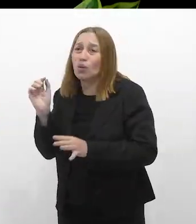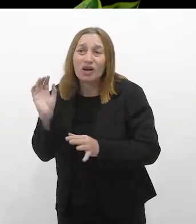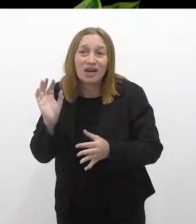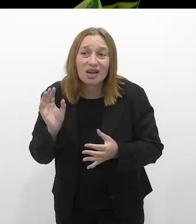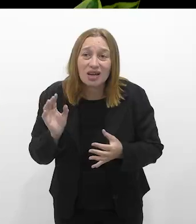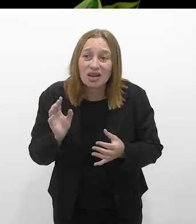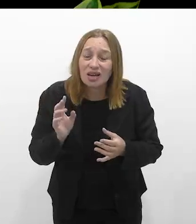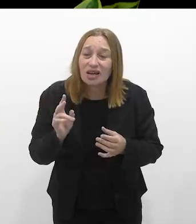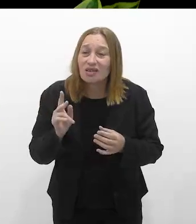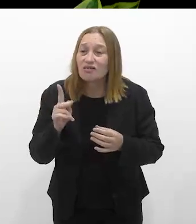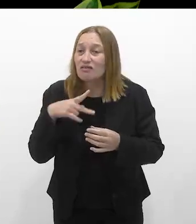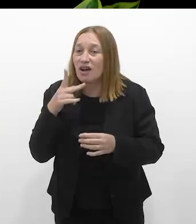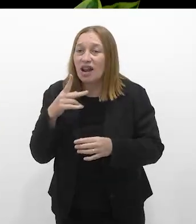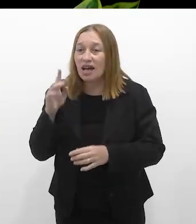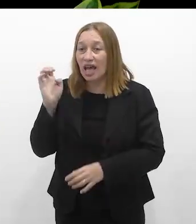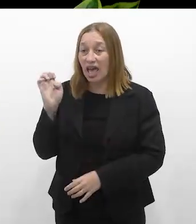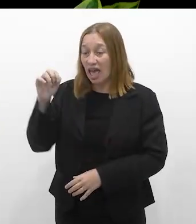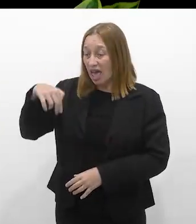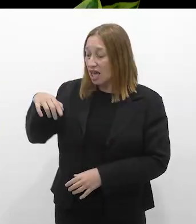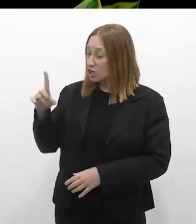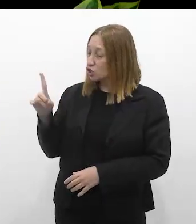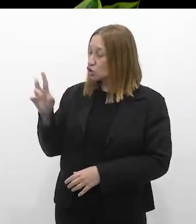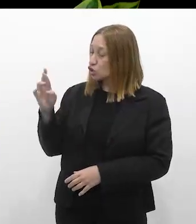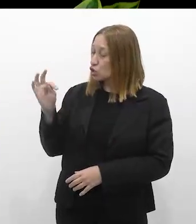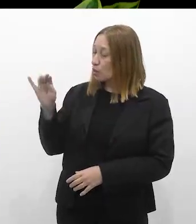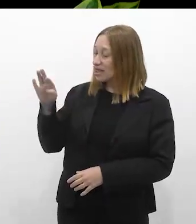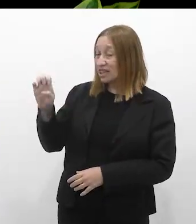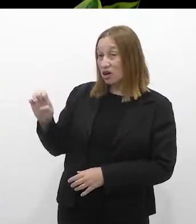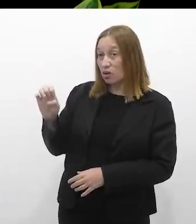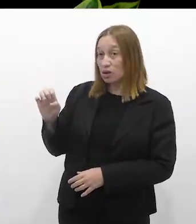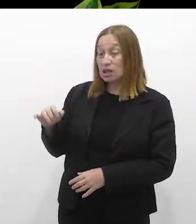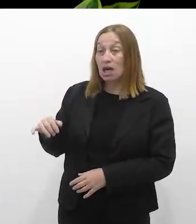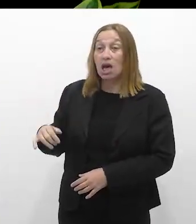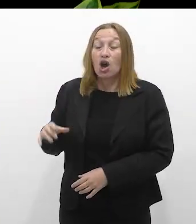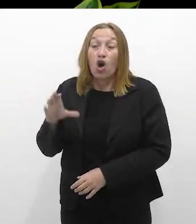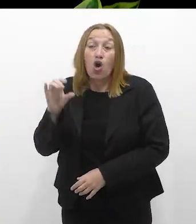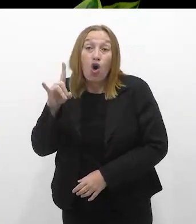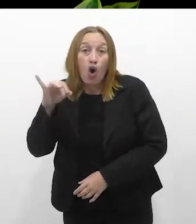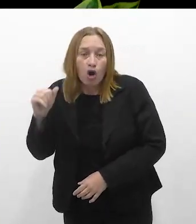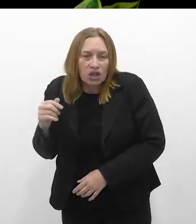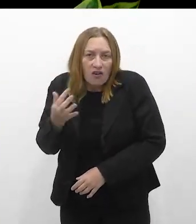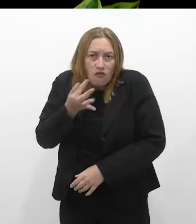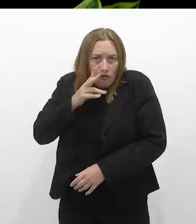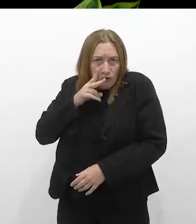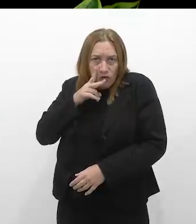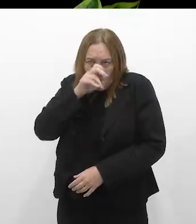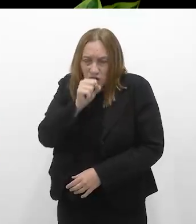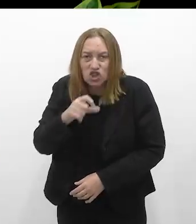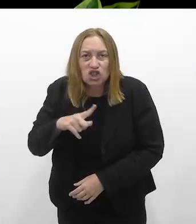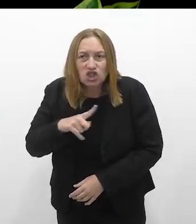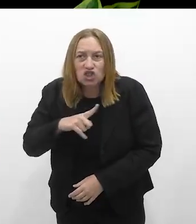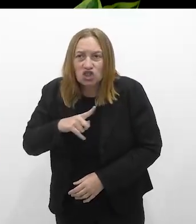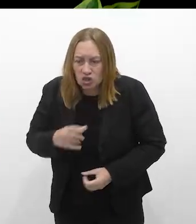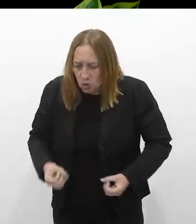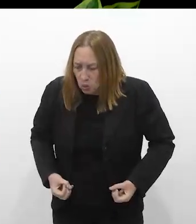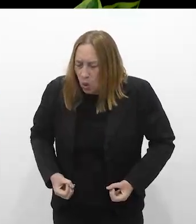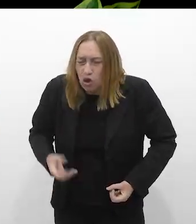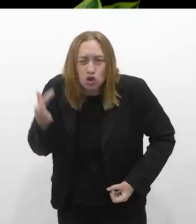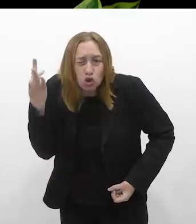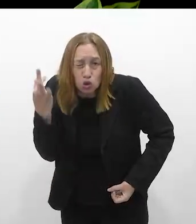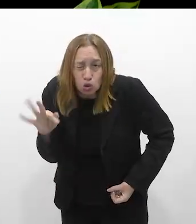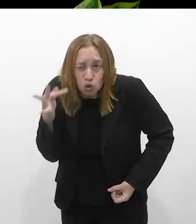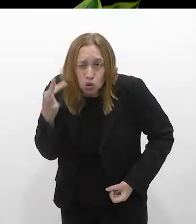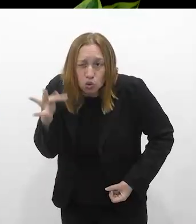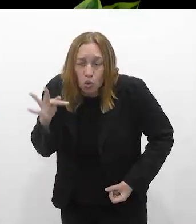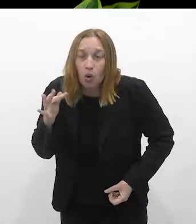nunca ligaram esses pontos, né? Porque além da cólica que eu tinha, que era muito forte,